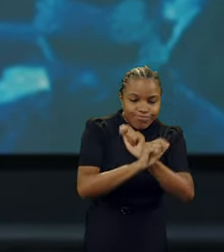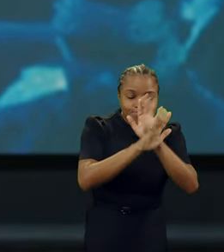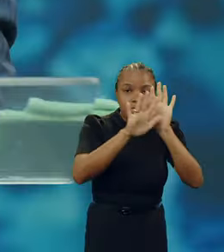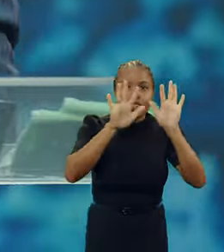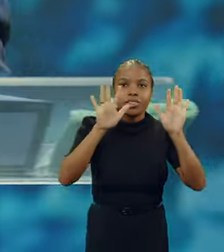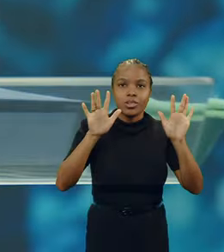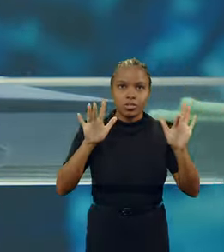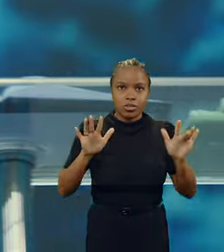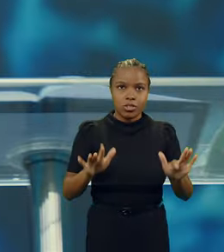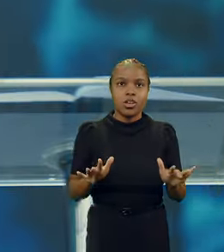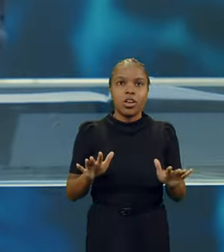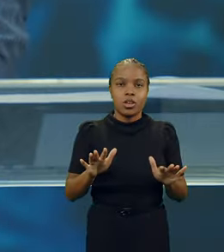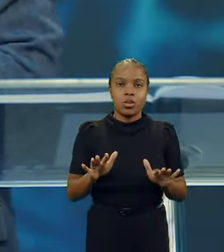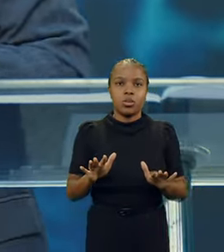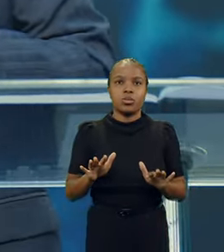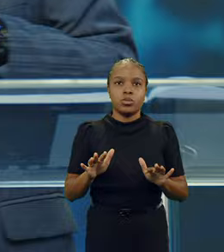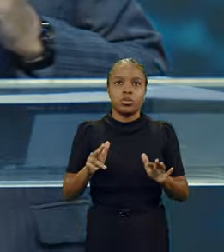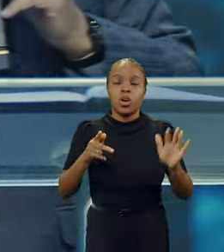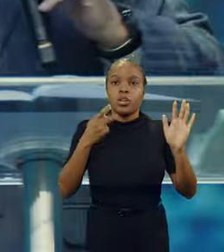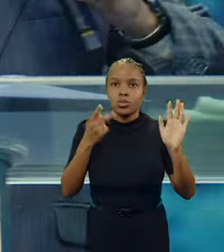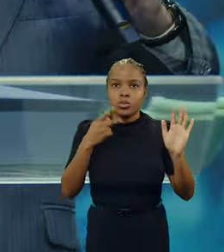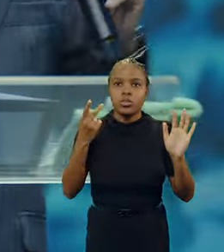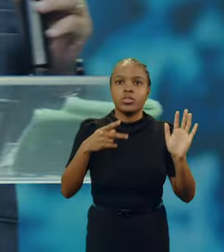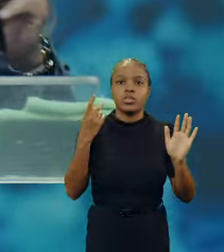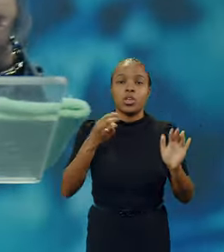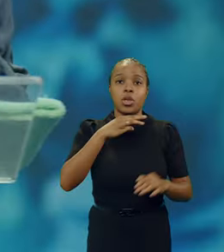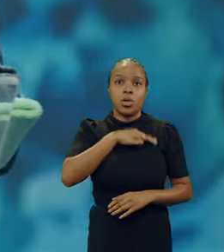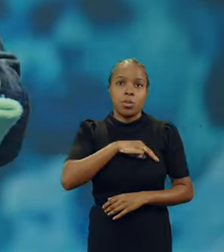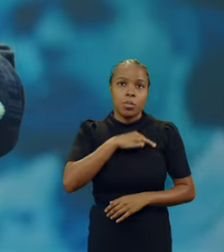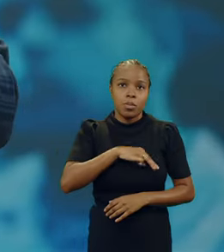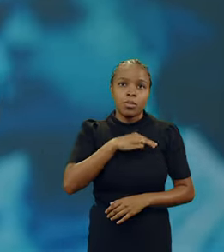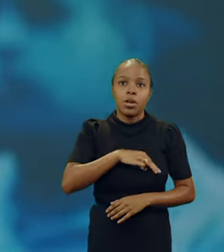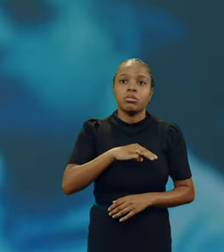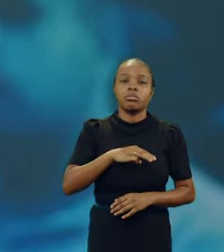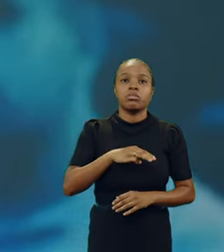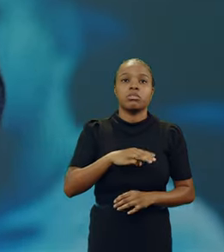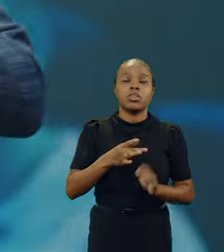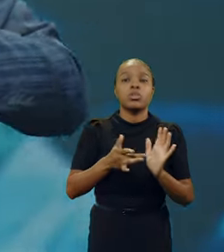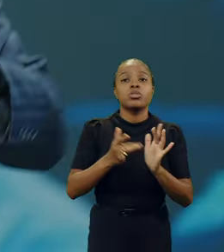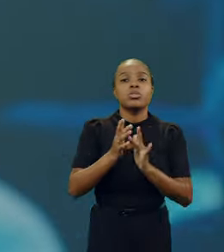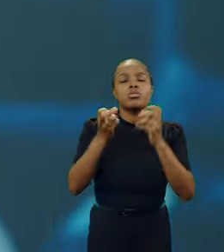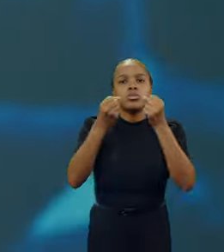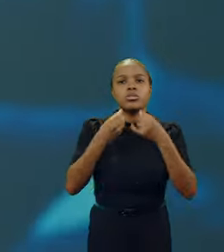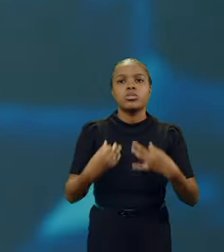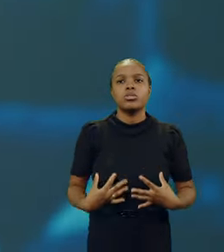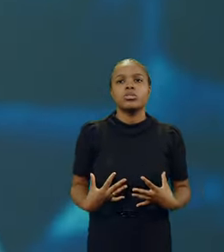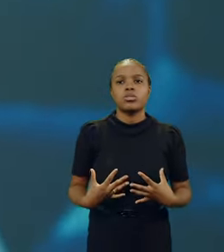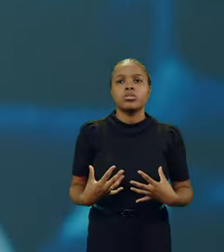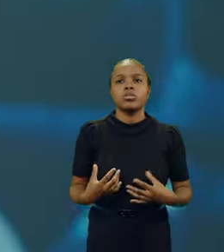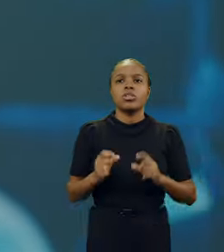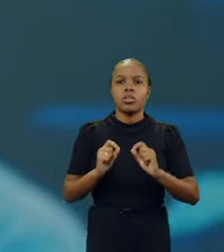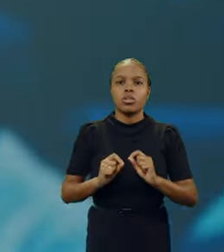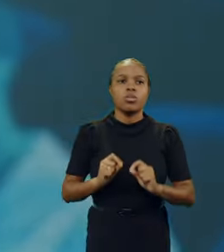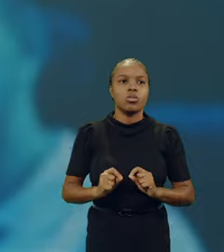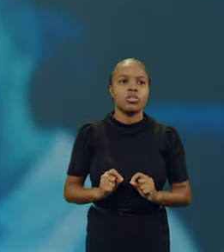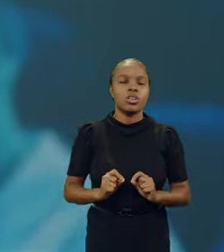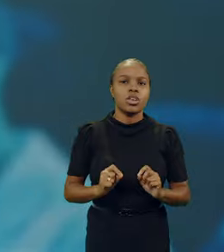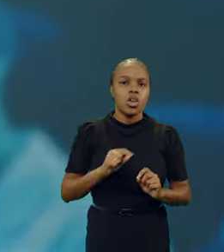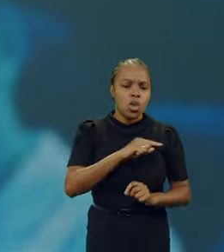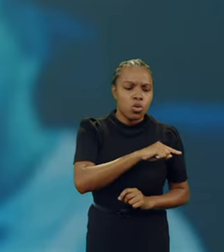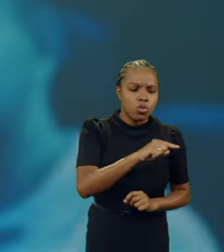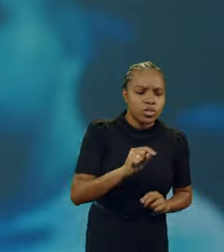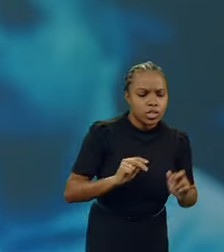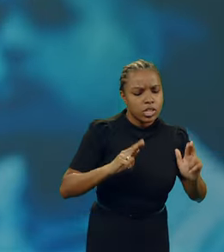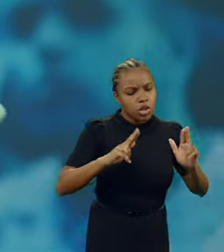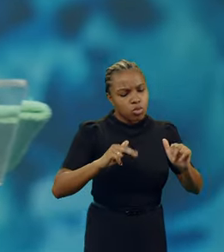Mateus 21:42, o Senhor Jesus, em confronto com eles, disse: nunca leste nas escrituras